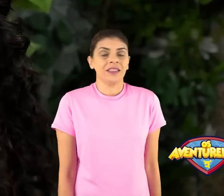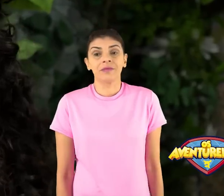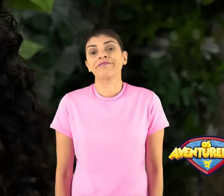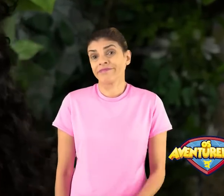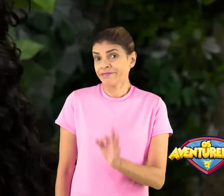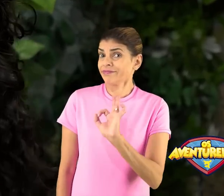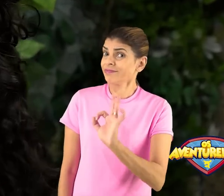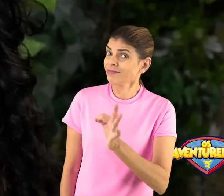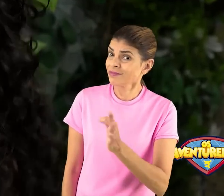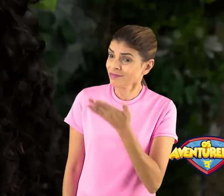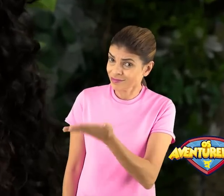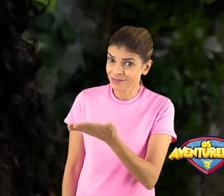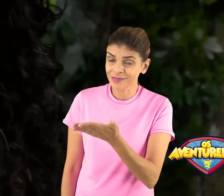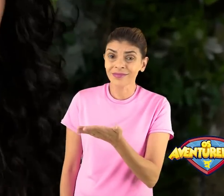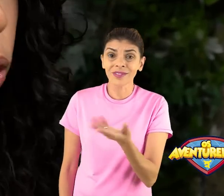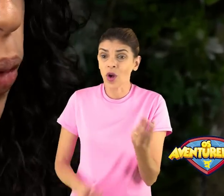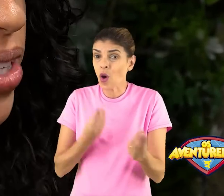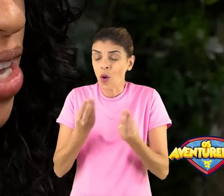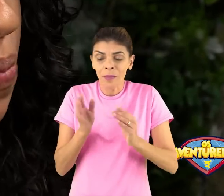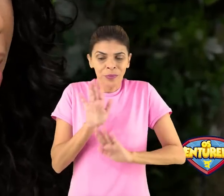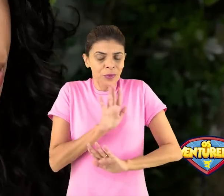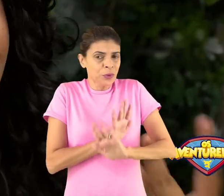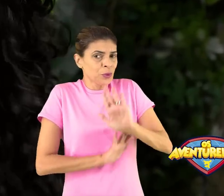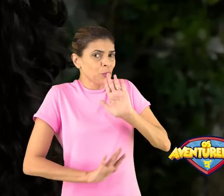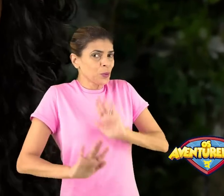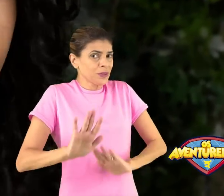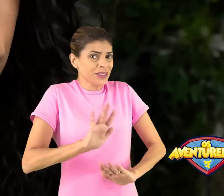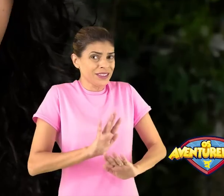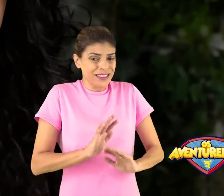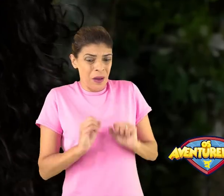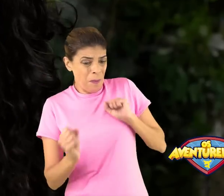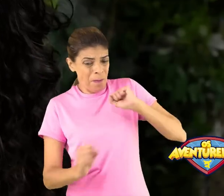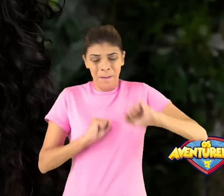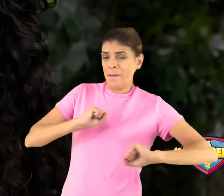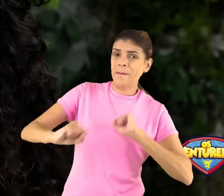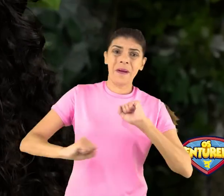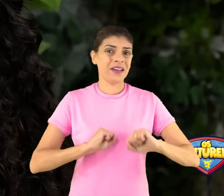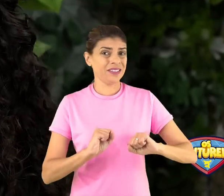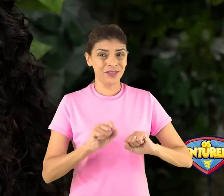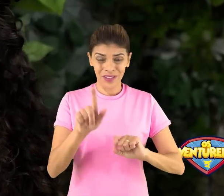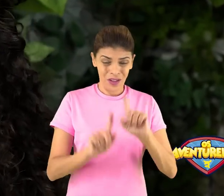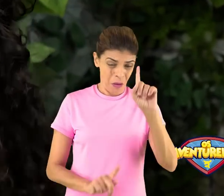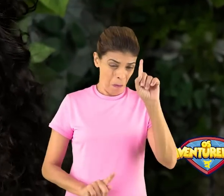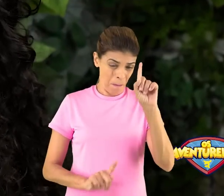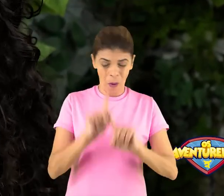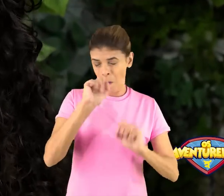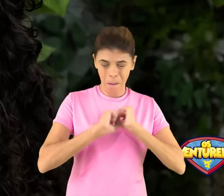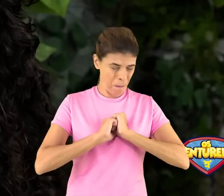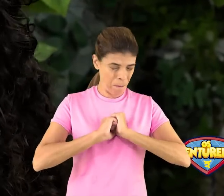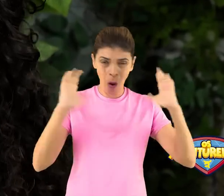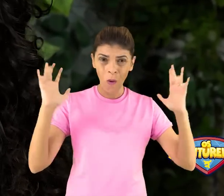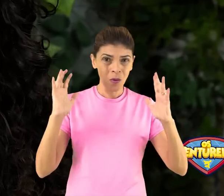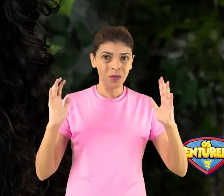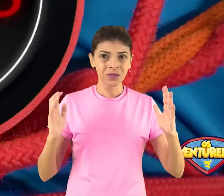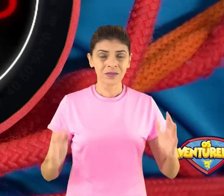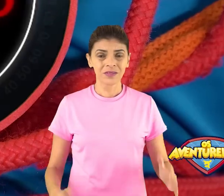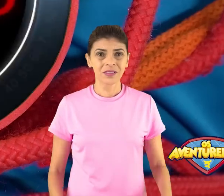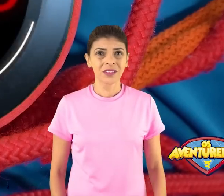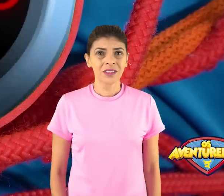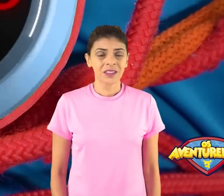Exatamente Então é por isso que você tem que tomar muito cuidado Para não fazer movimentos bruscos Porque senão você pode explodir esse míssil